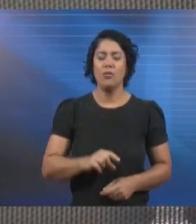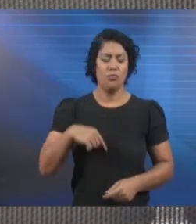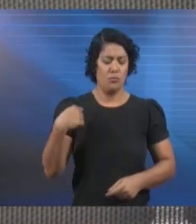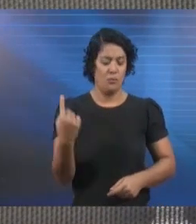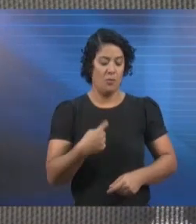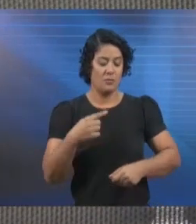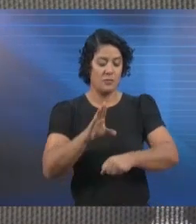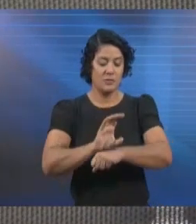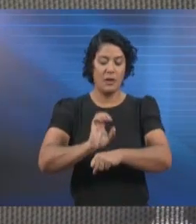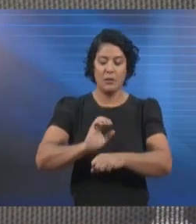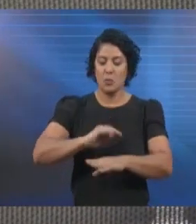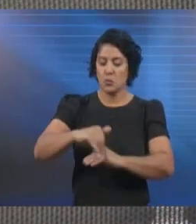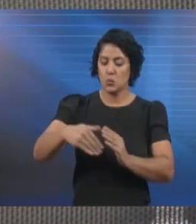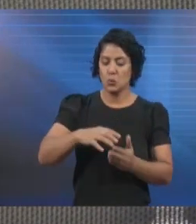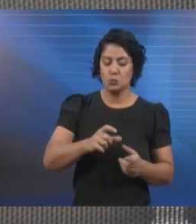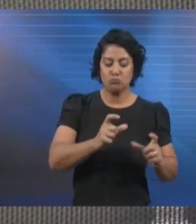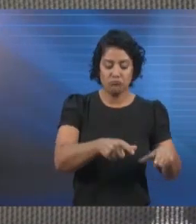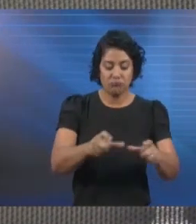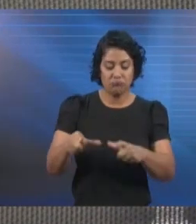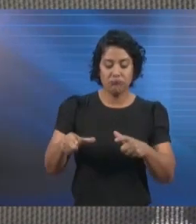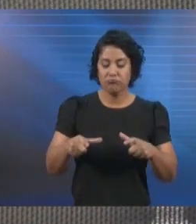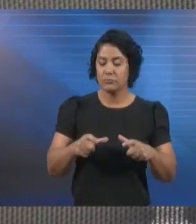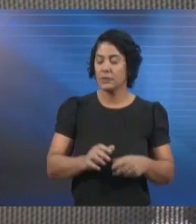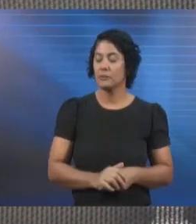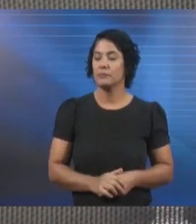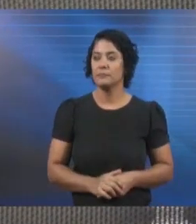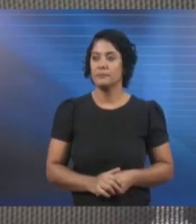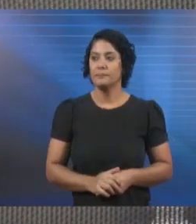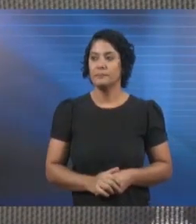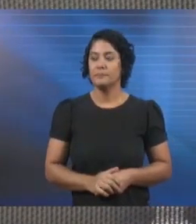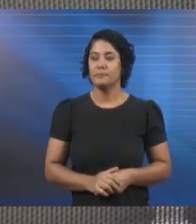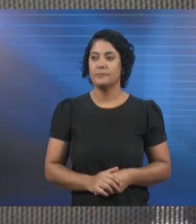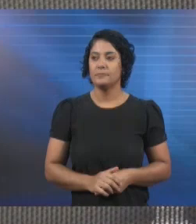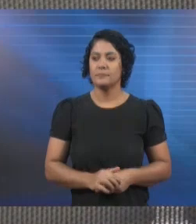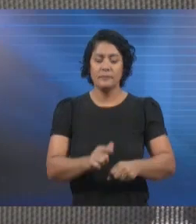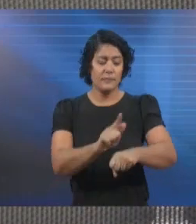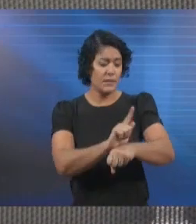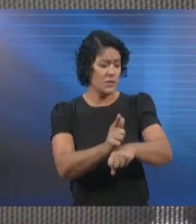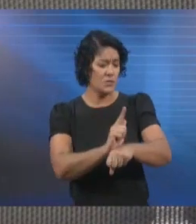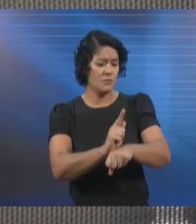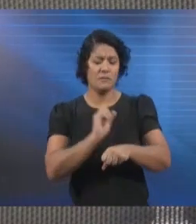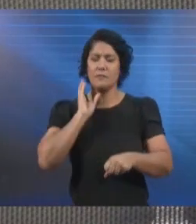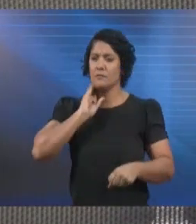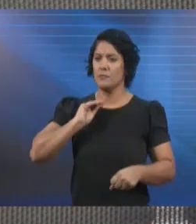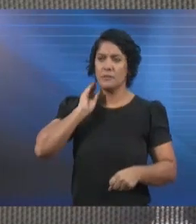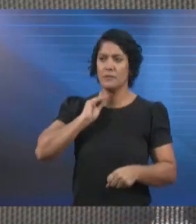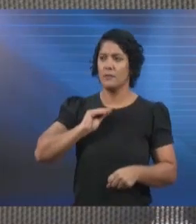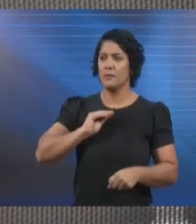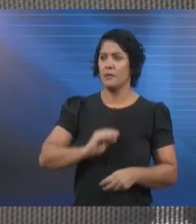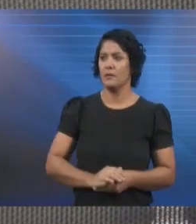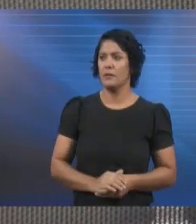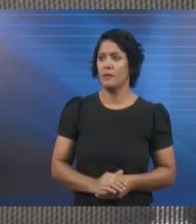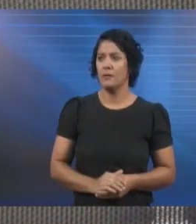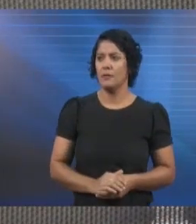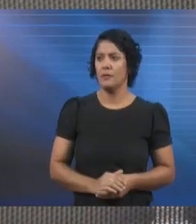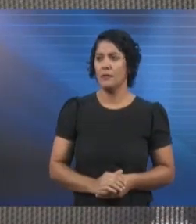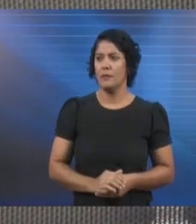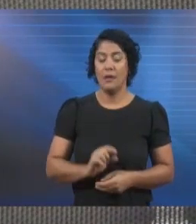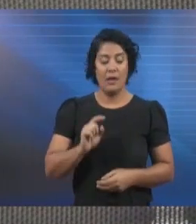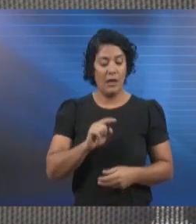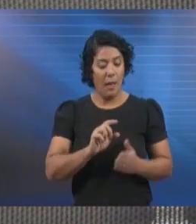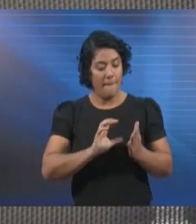estado em todas as áreas não só na gestão Fátima mas enquanto ela era